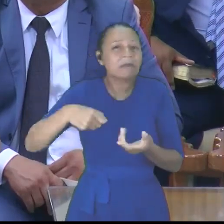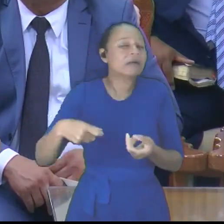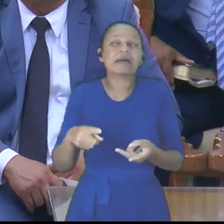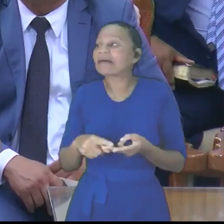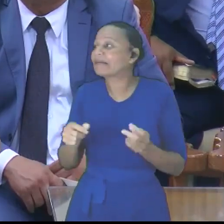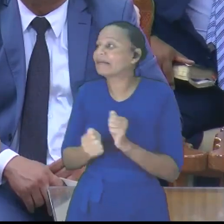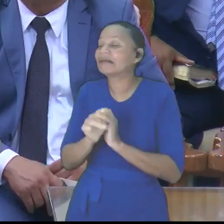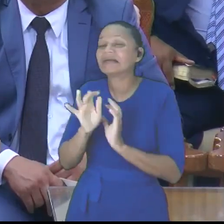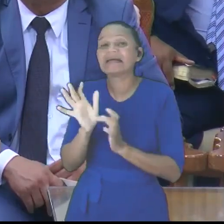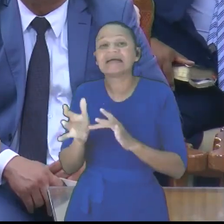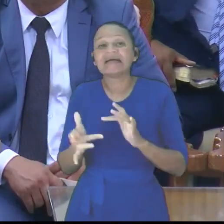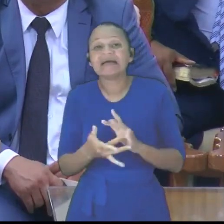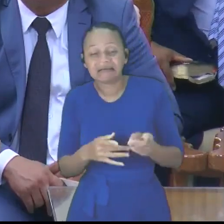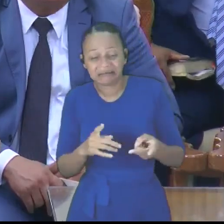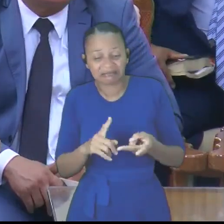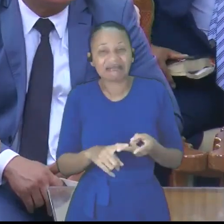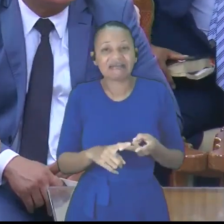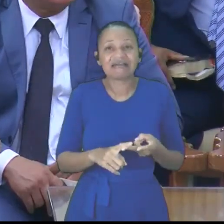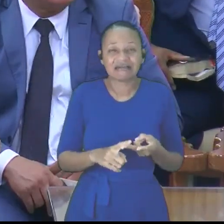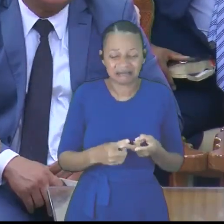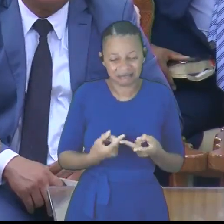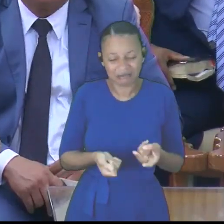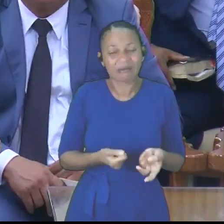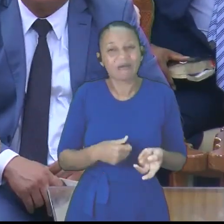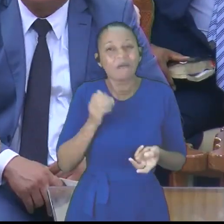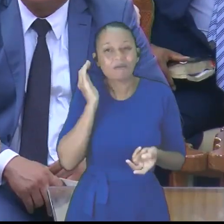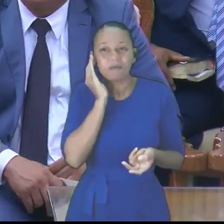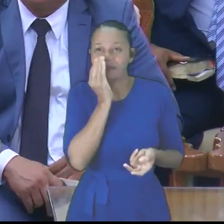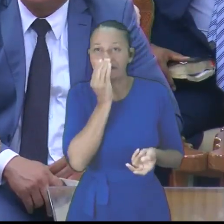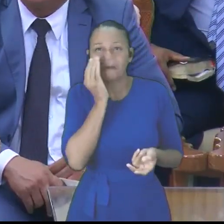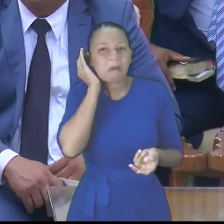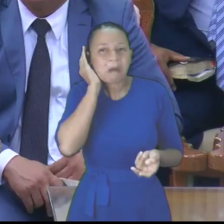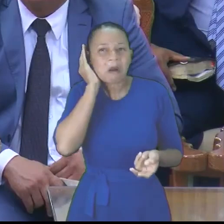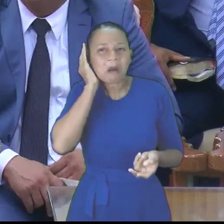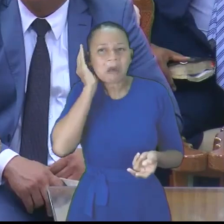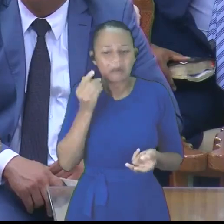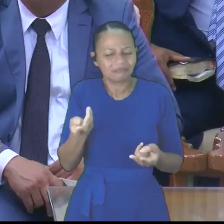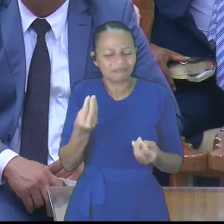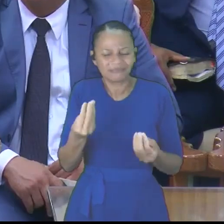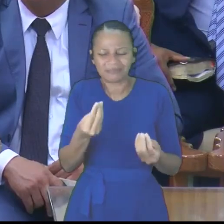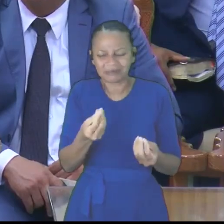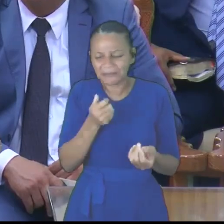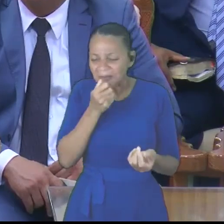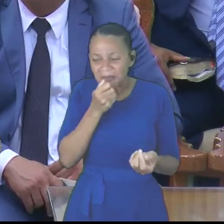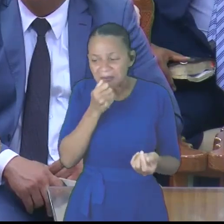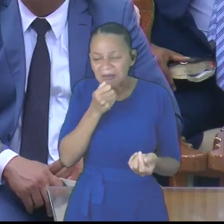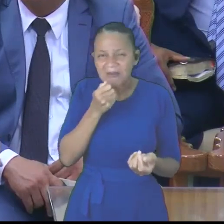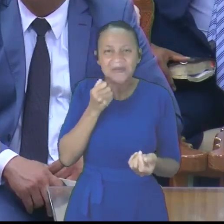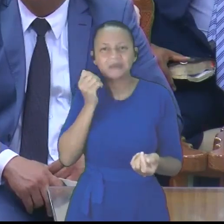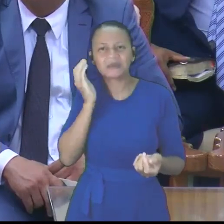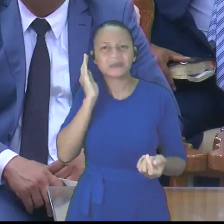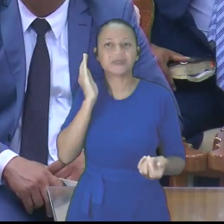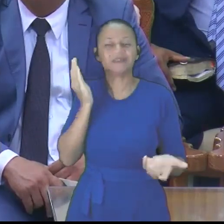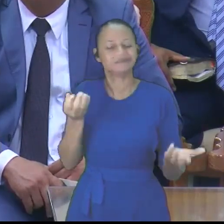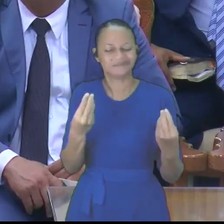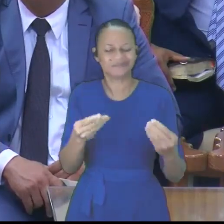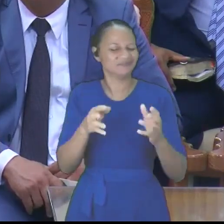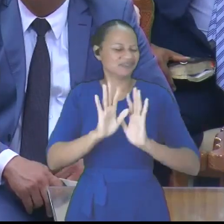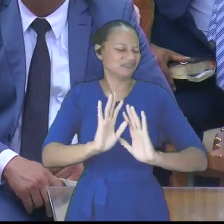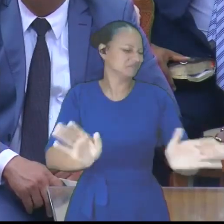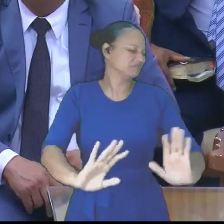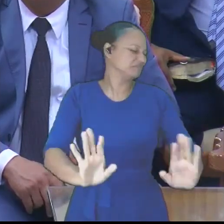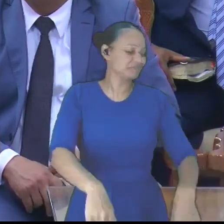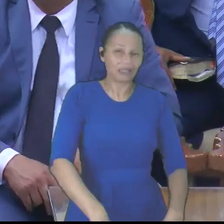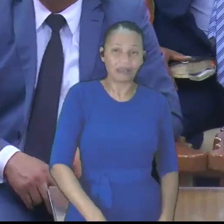né? Lanterna, raio de pilha, né? Assim que eles estão mandando levar, né? Meu filho não vai resolver, não. Meu filho vai, não. Olha,